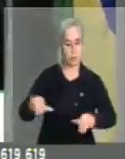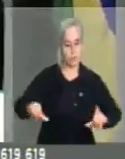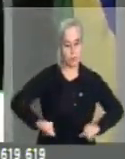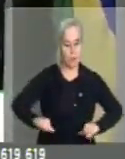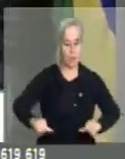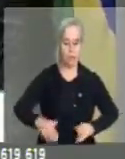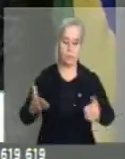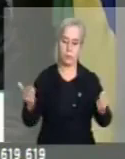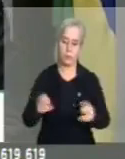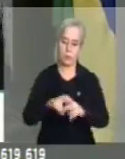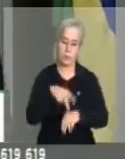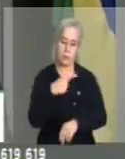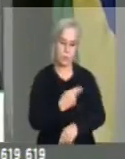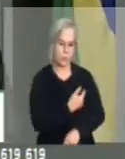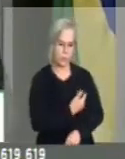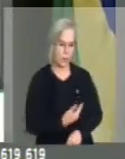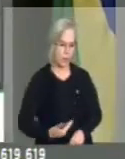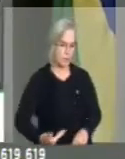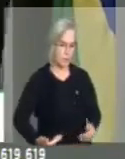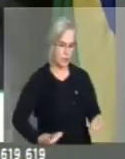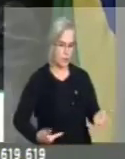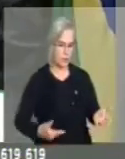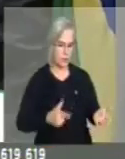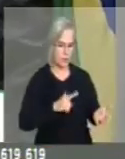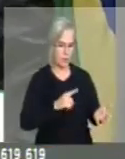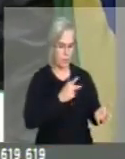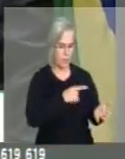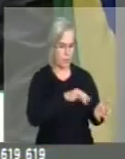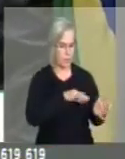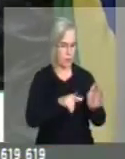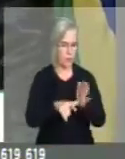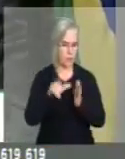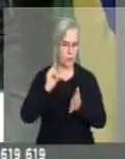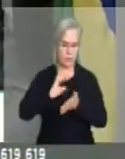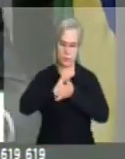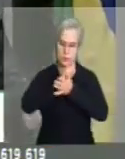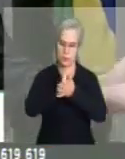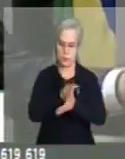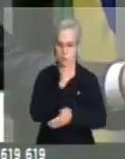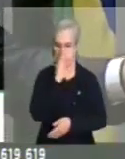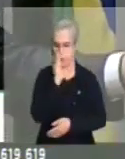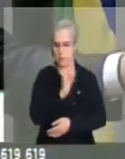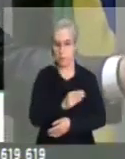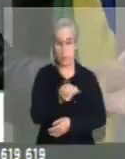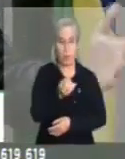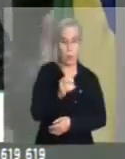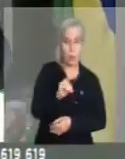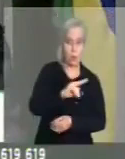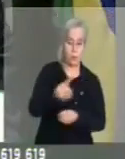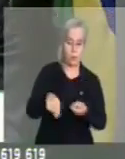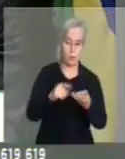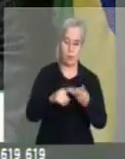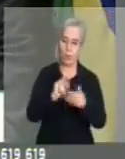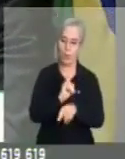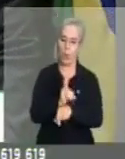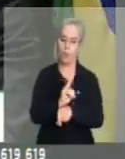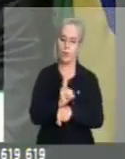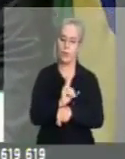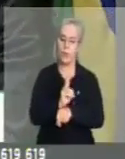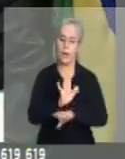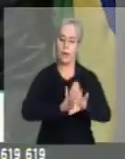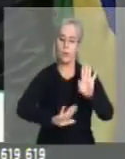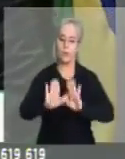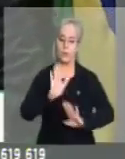hoje com esse governo imprevidente, liderados pelo PT e seus aliados. Ou então, controlarmos os gastos